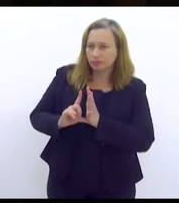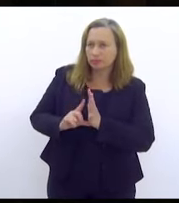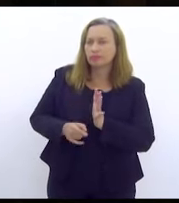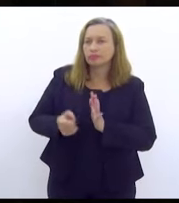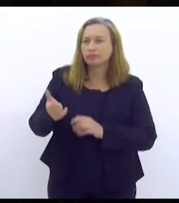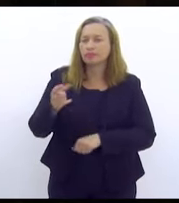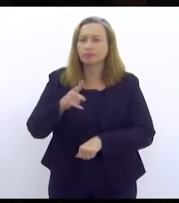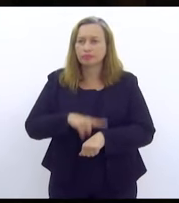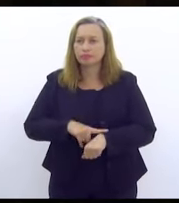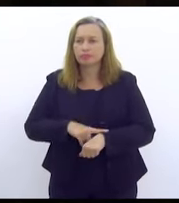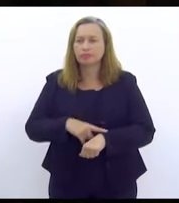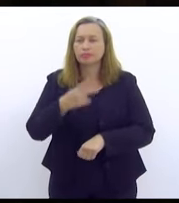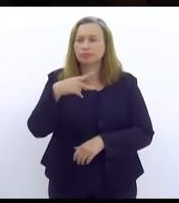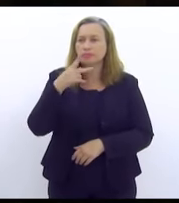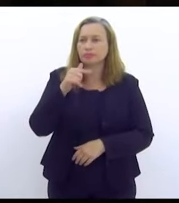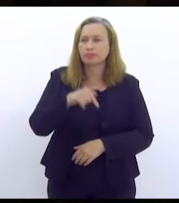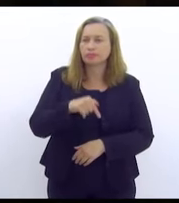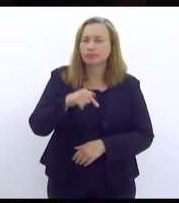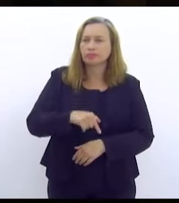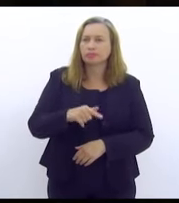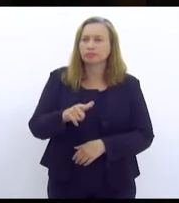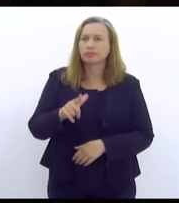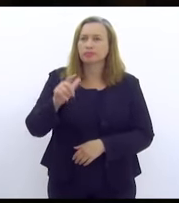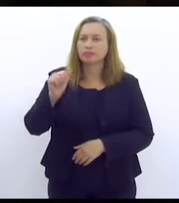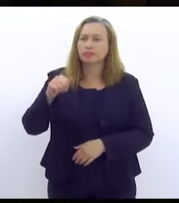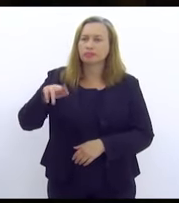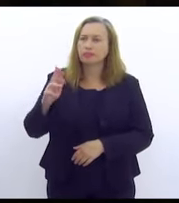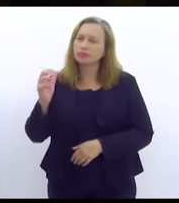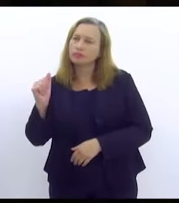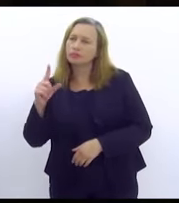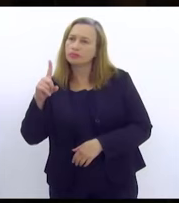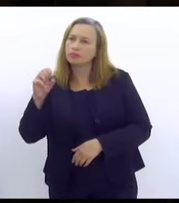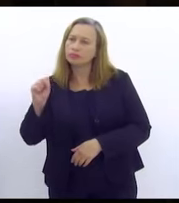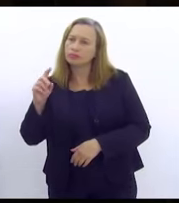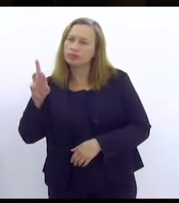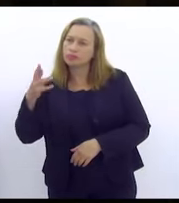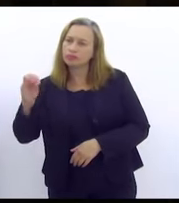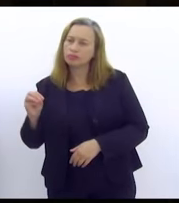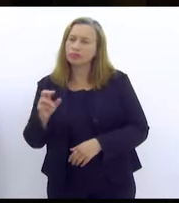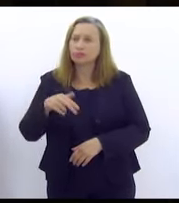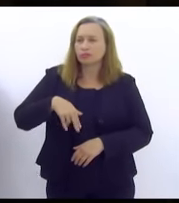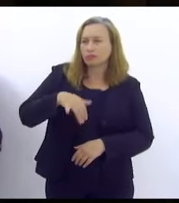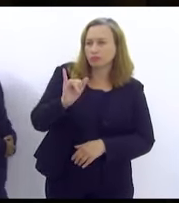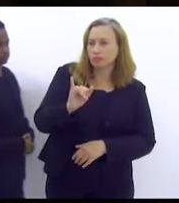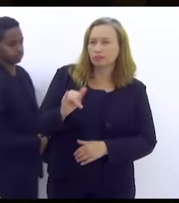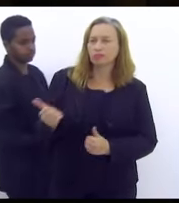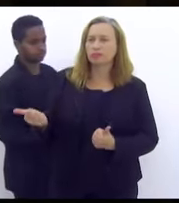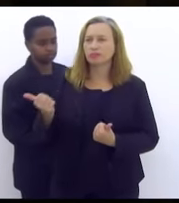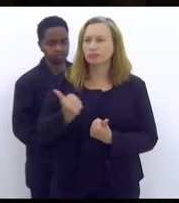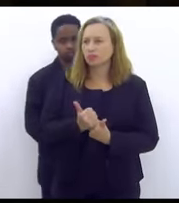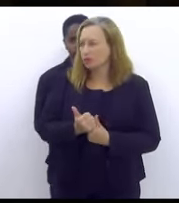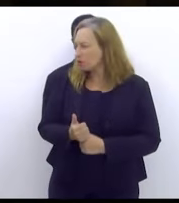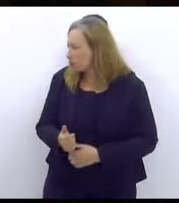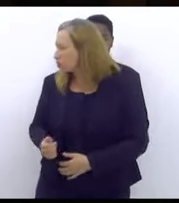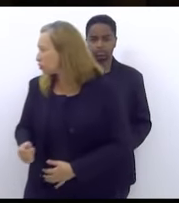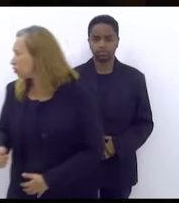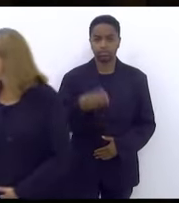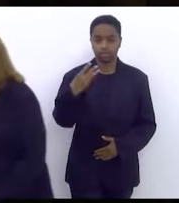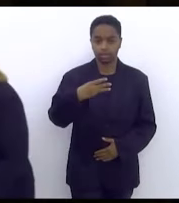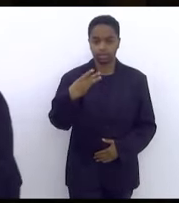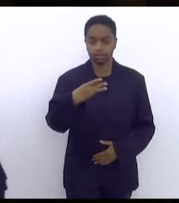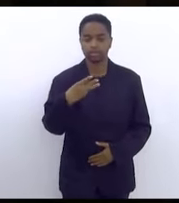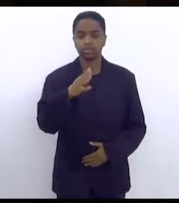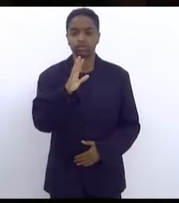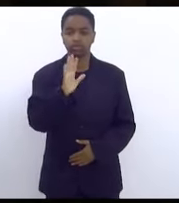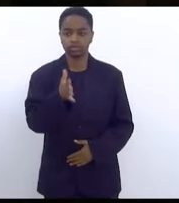pouco, falando aqui da Águas do Rio. Em Nova Iguaçu, já é o terceiro